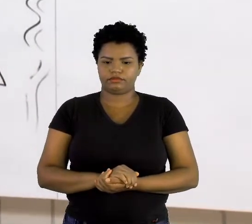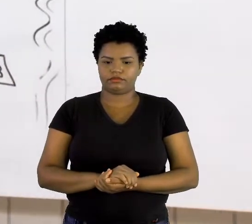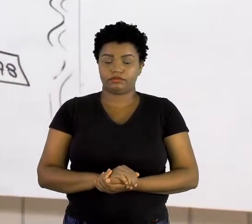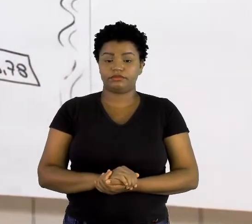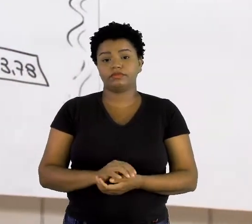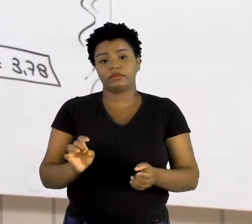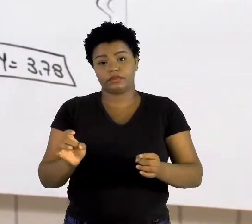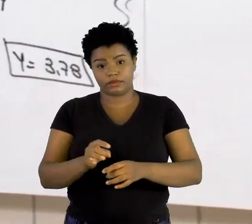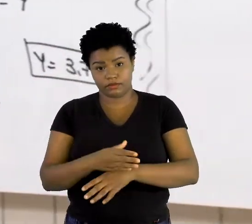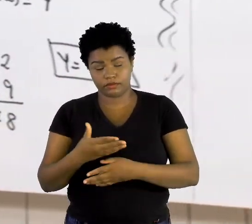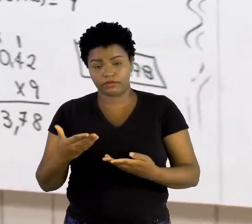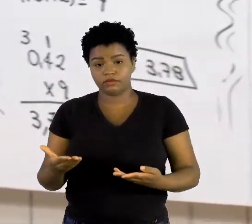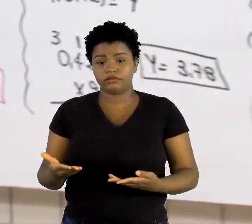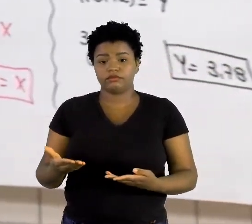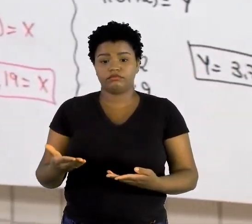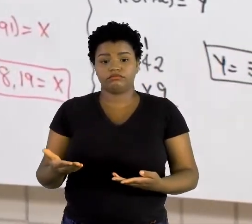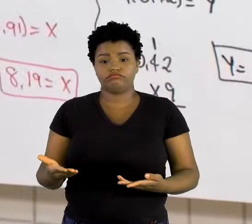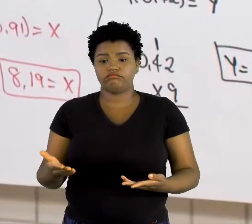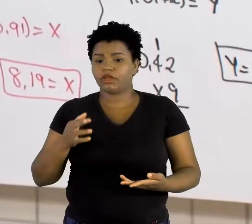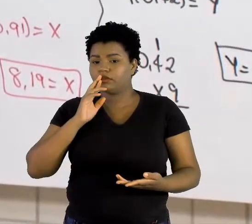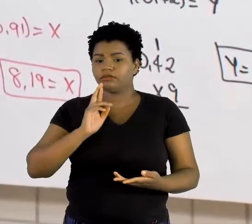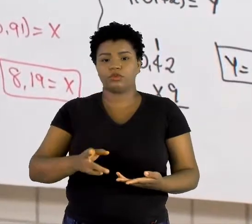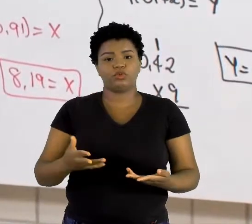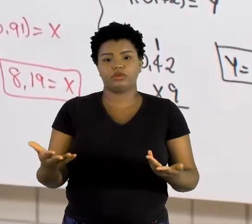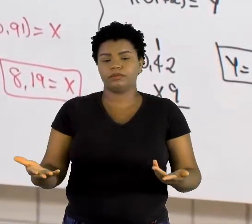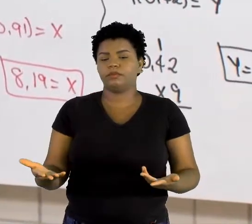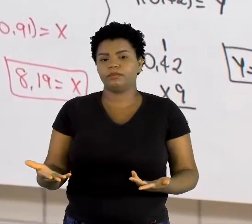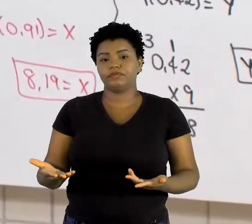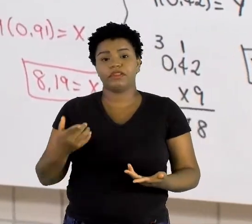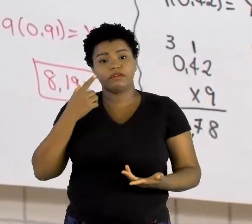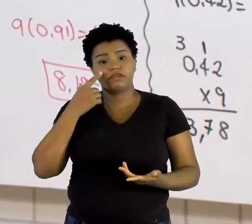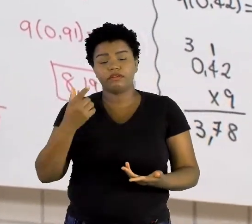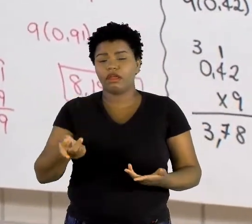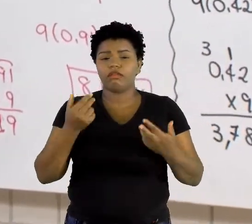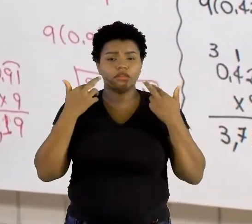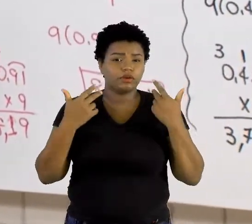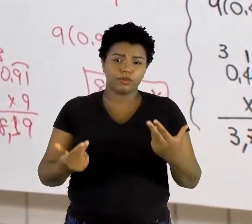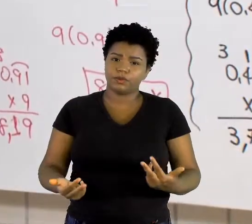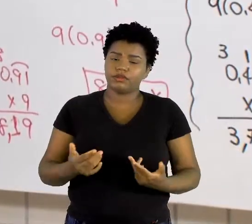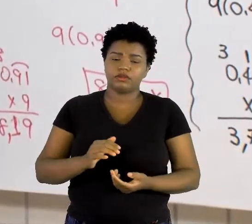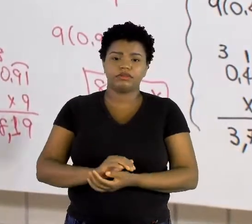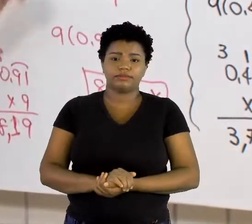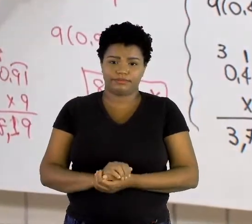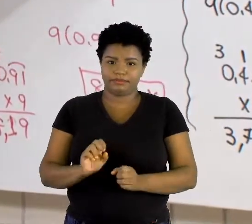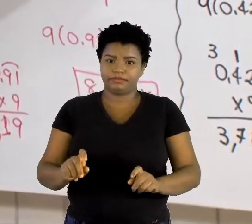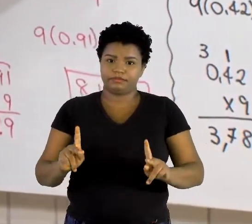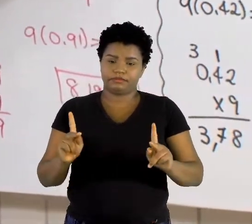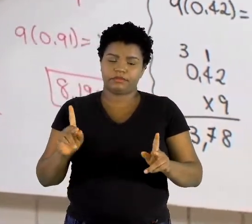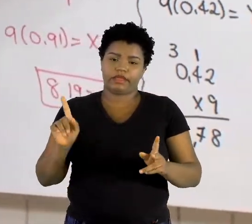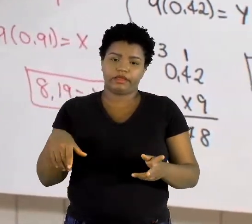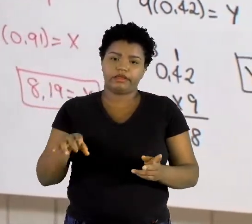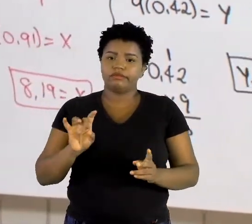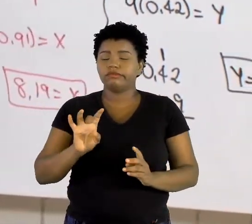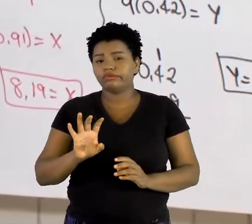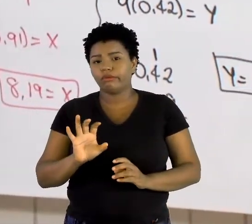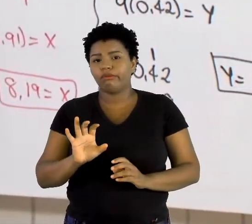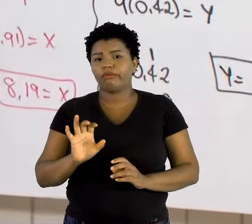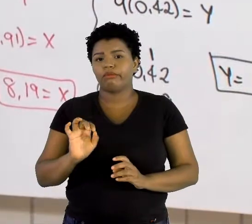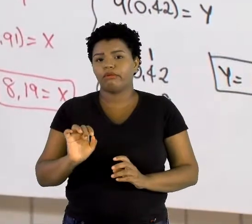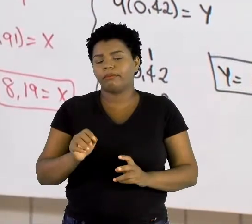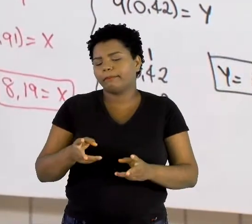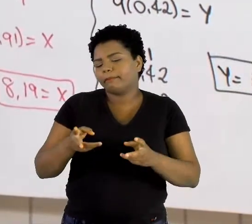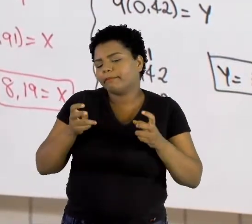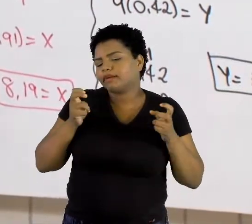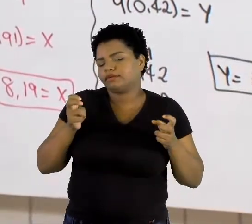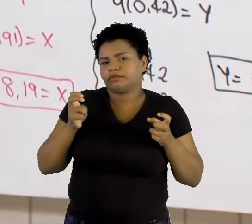Feito isso, acabou a nossa questão. Então, você vê que é tranquilo, ok? É só uma questão de perceber